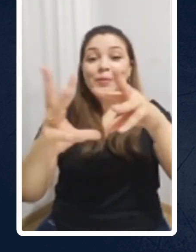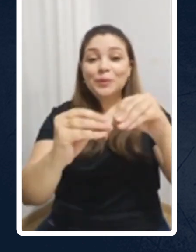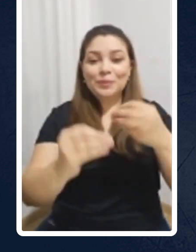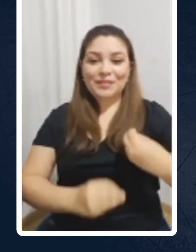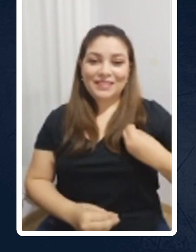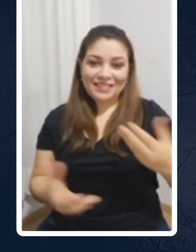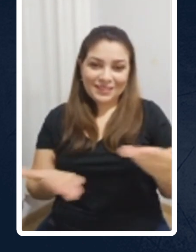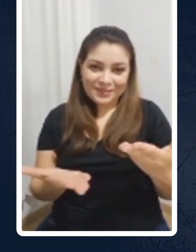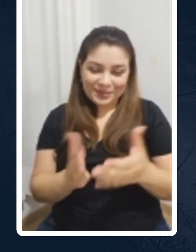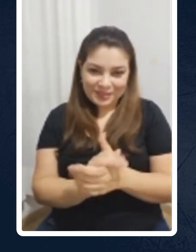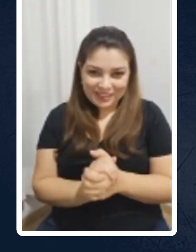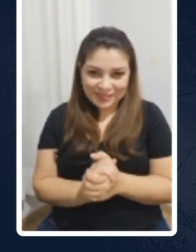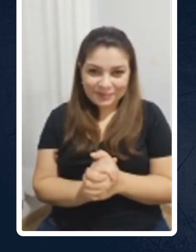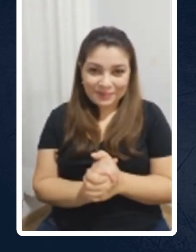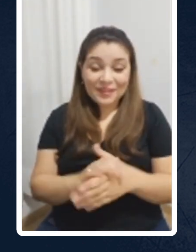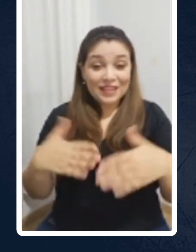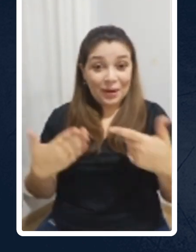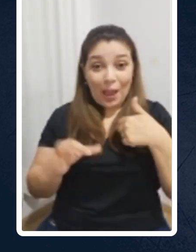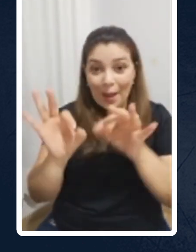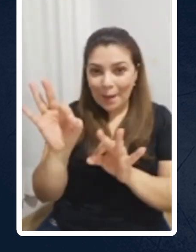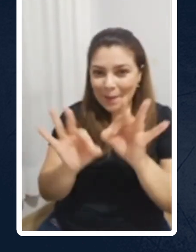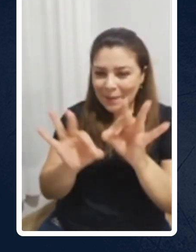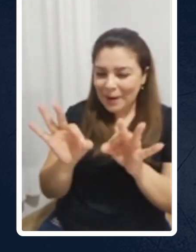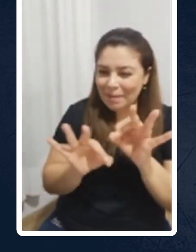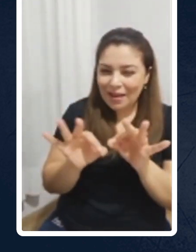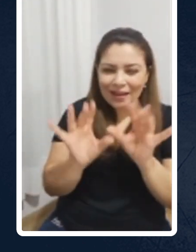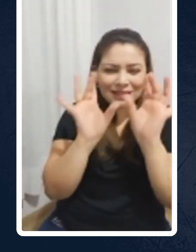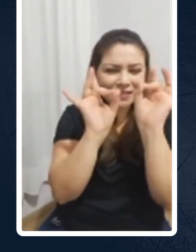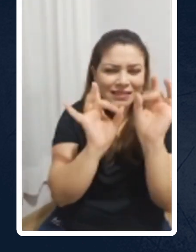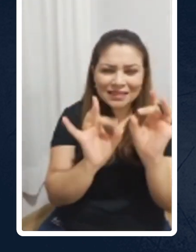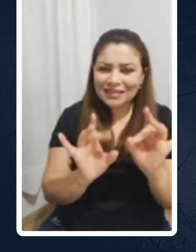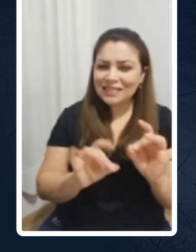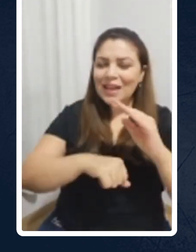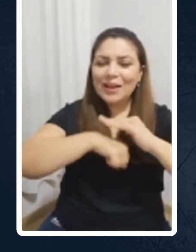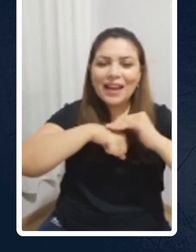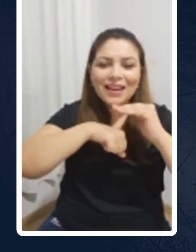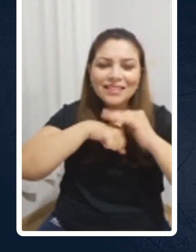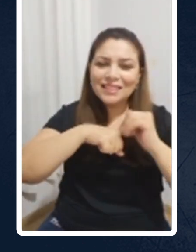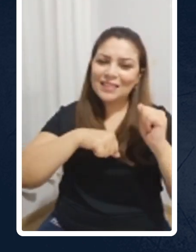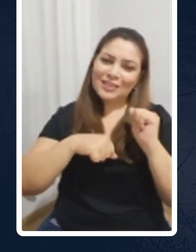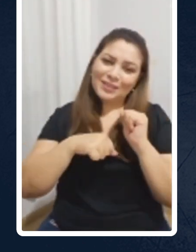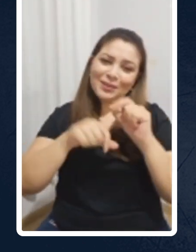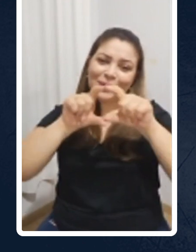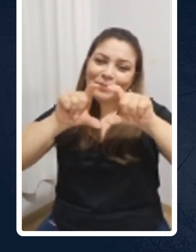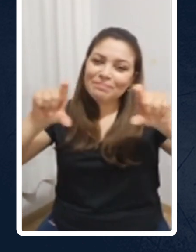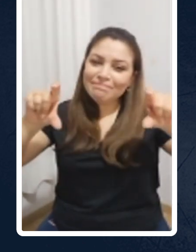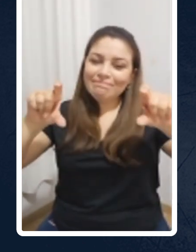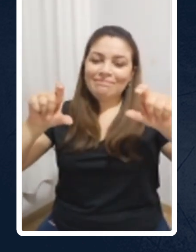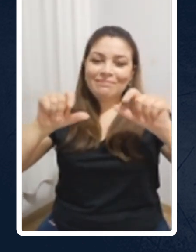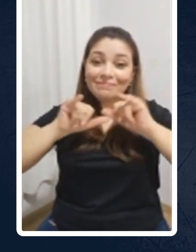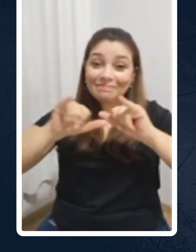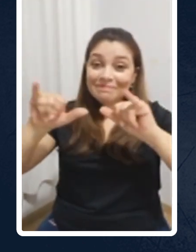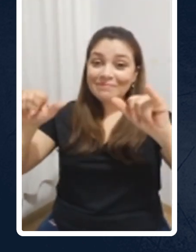Então, é que eu preparei com tanto carinho essa mensagem, por isso que eu estava assim meio, né? Meu Deus do céu, vou perder tempo